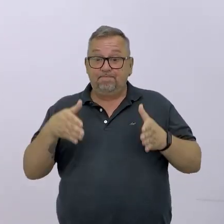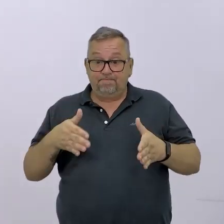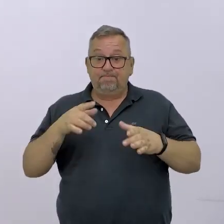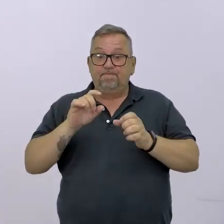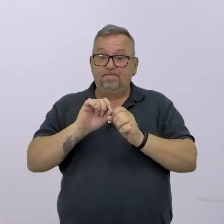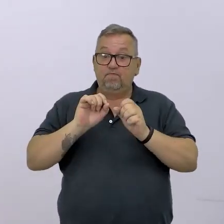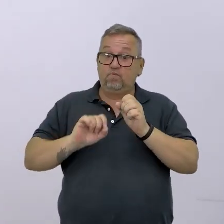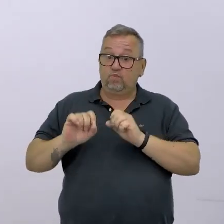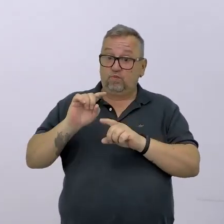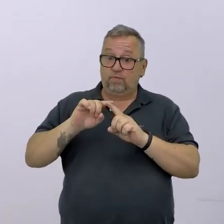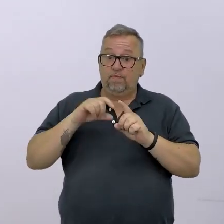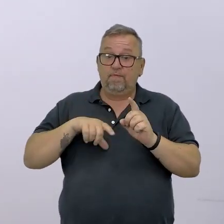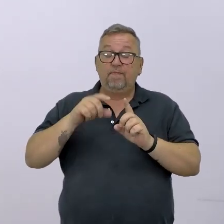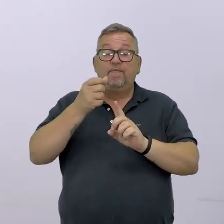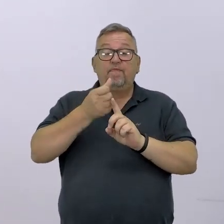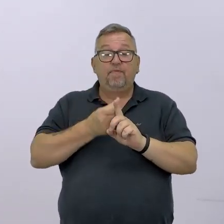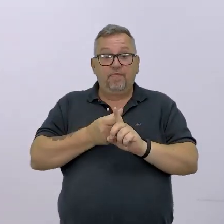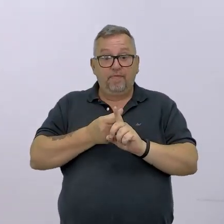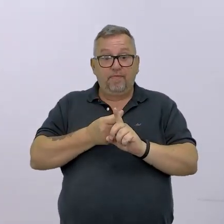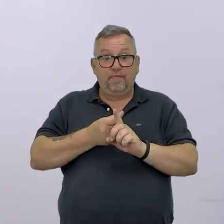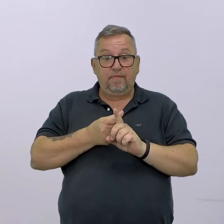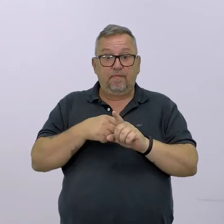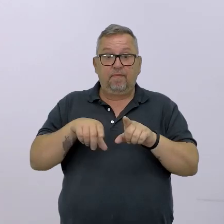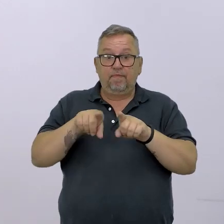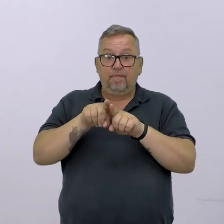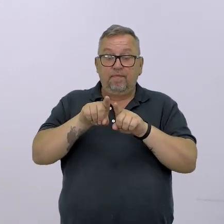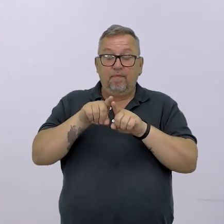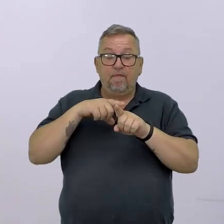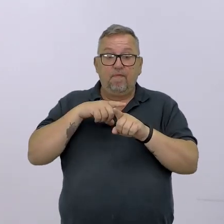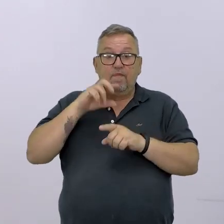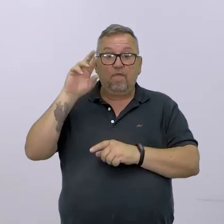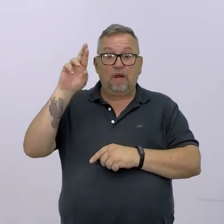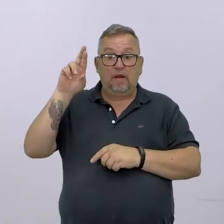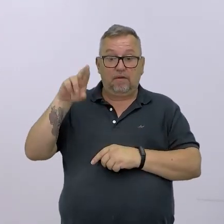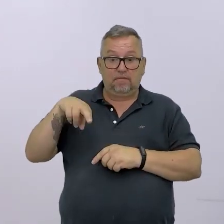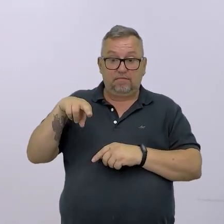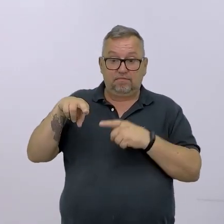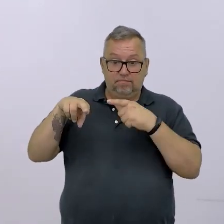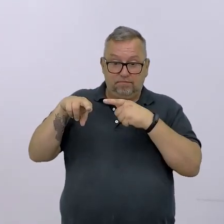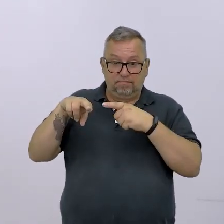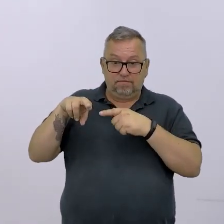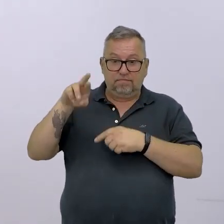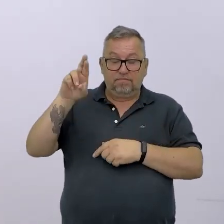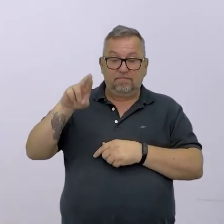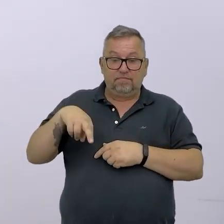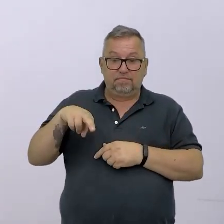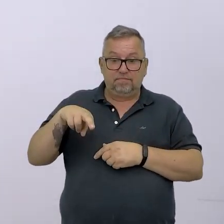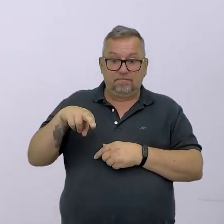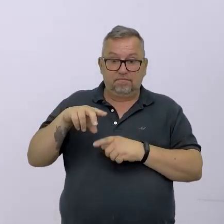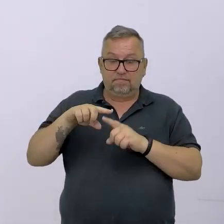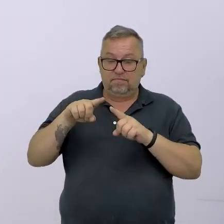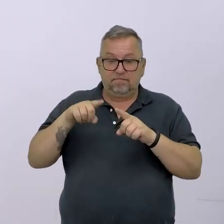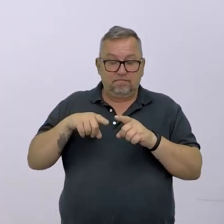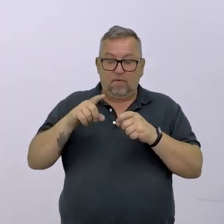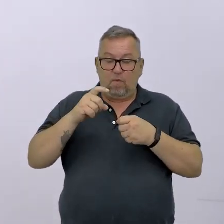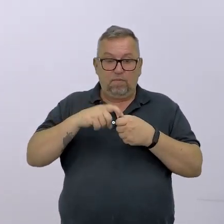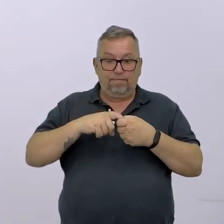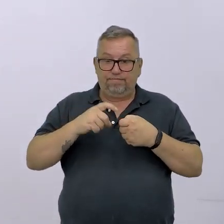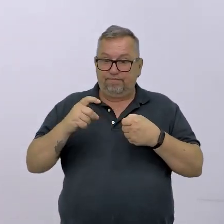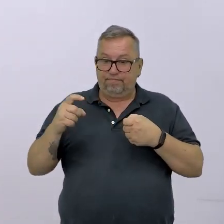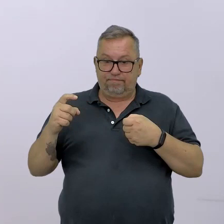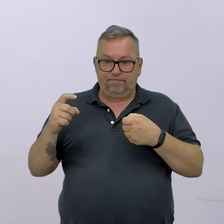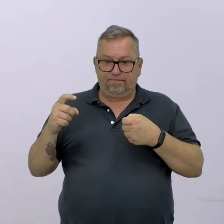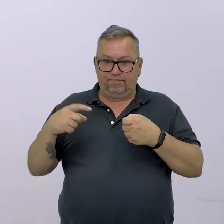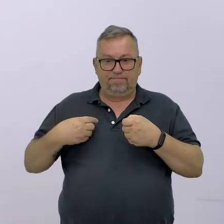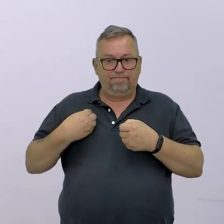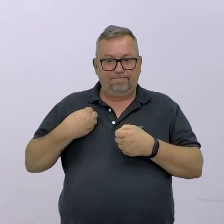longo desse semestre. E então a razão, ela não é algo que pode ser dissociado da